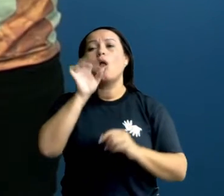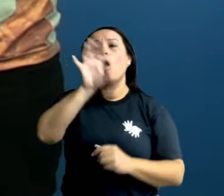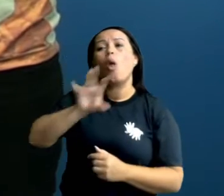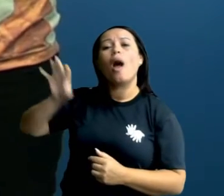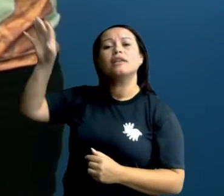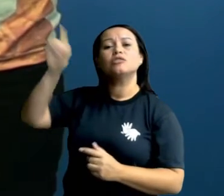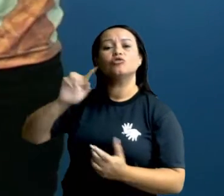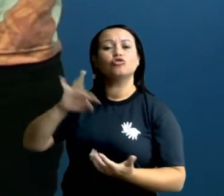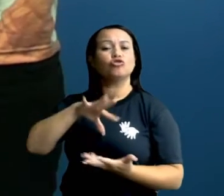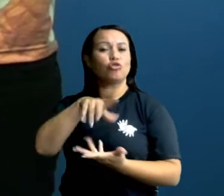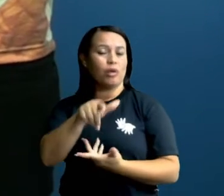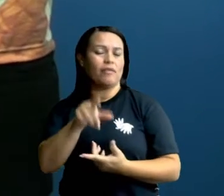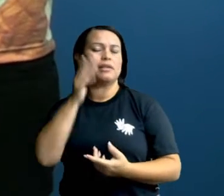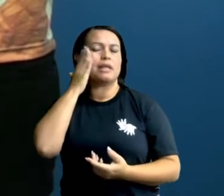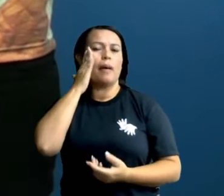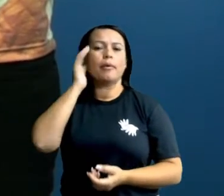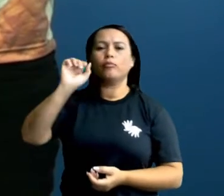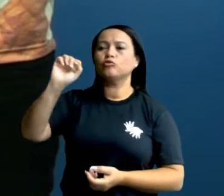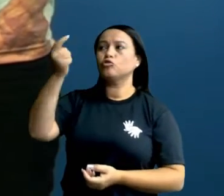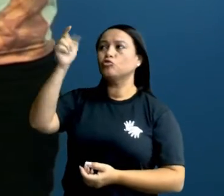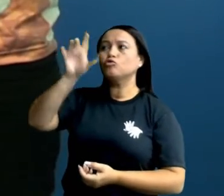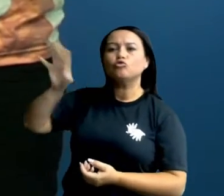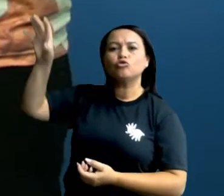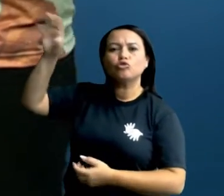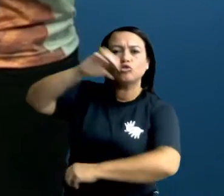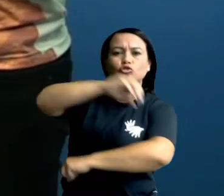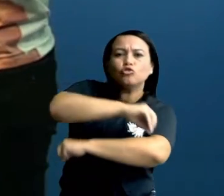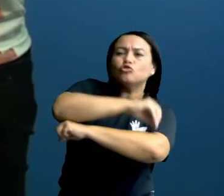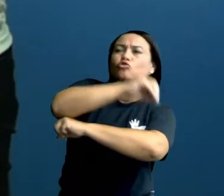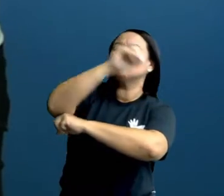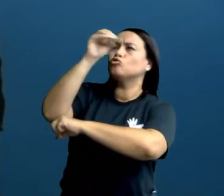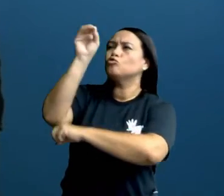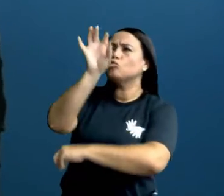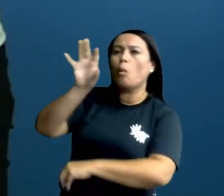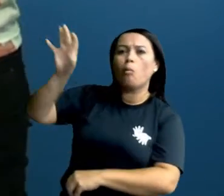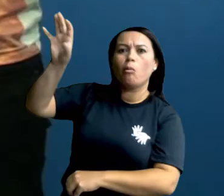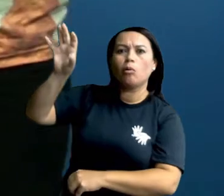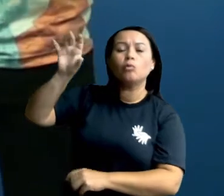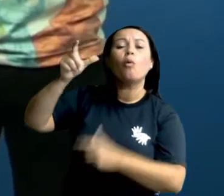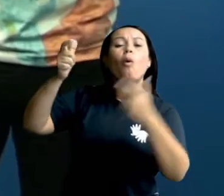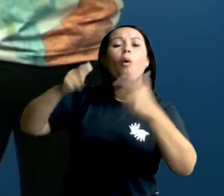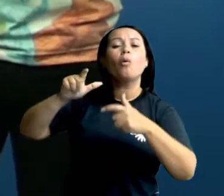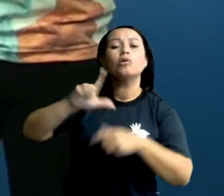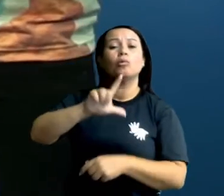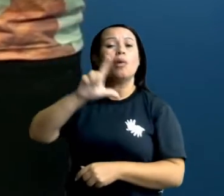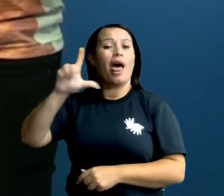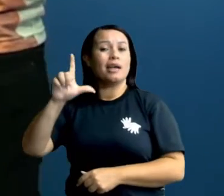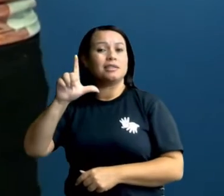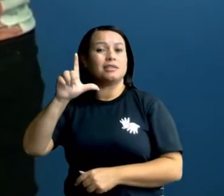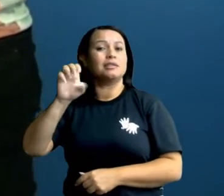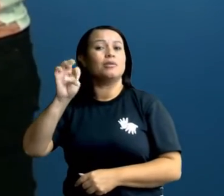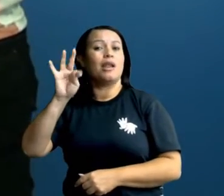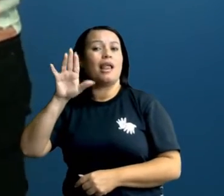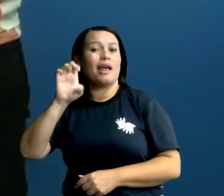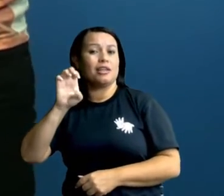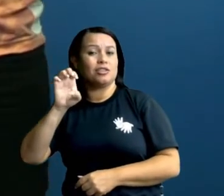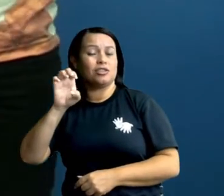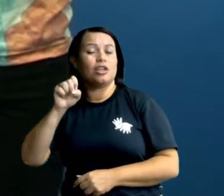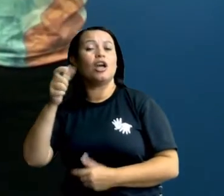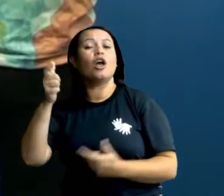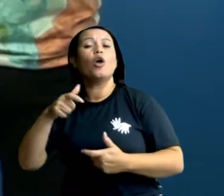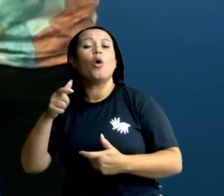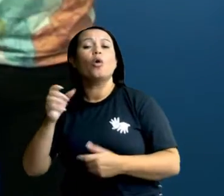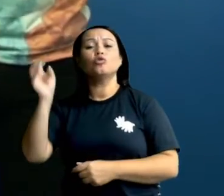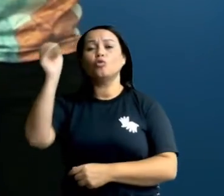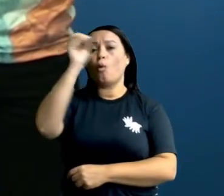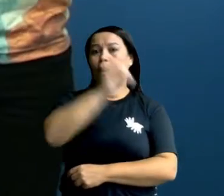geográfica, então a gente sabe que o Sol sempre nasce em um ponto, né, da superfície da Terra, que seria aí o leste, né, e se põe no ponto oposto, que